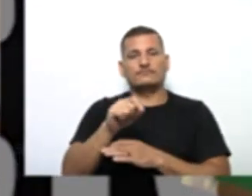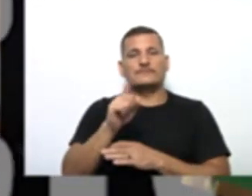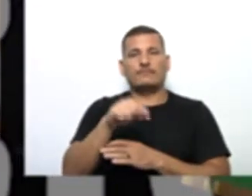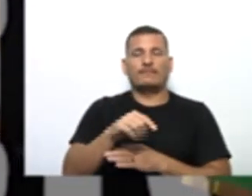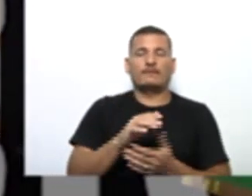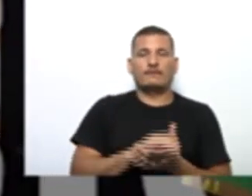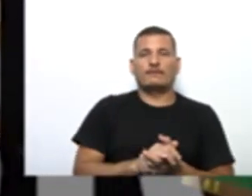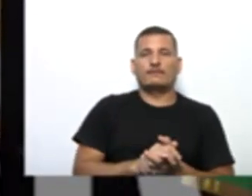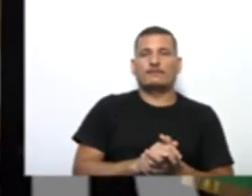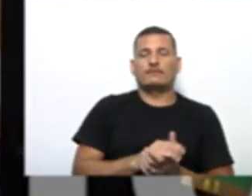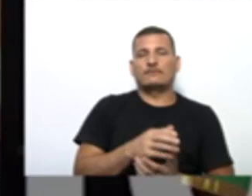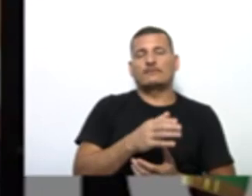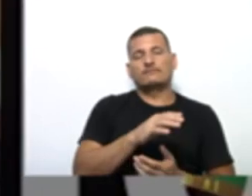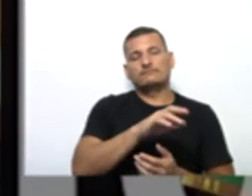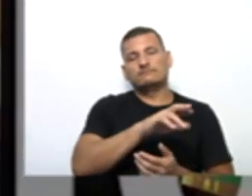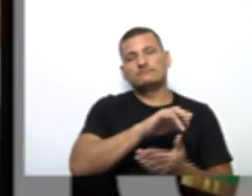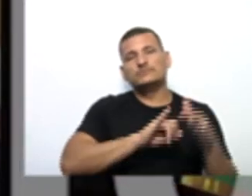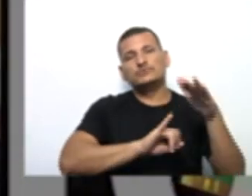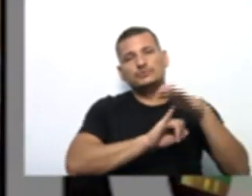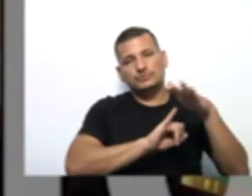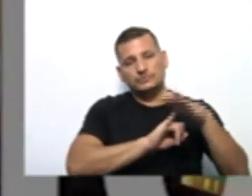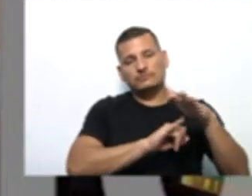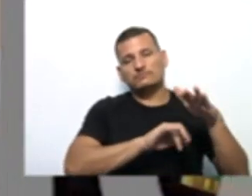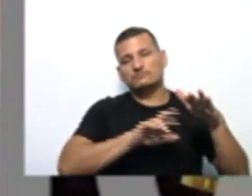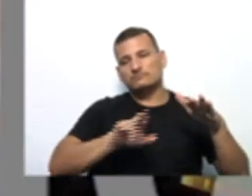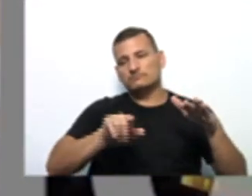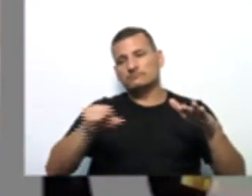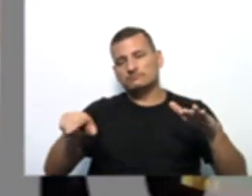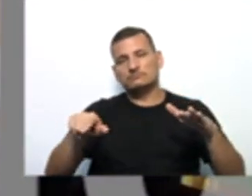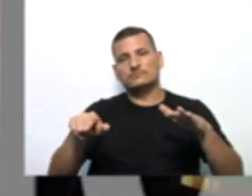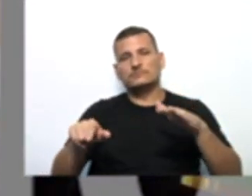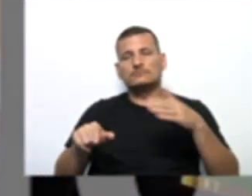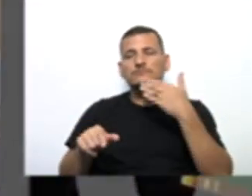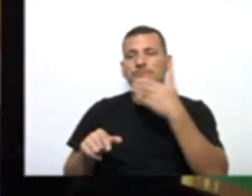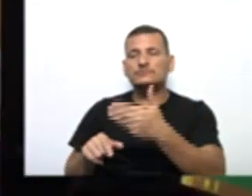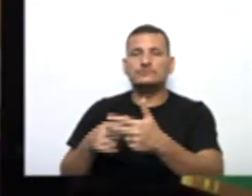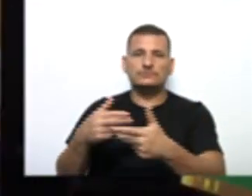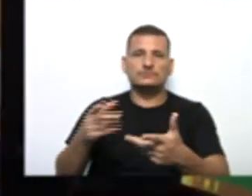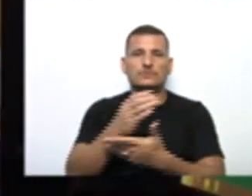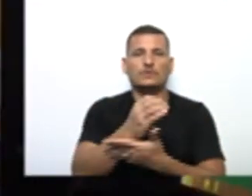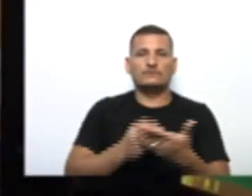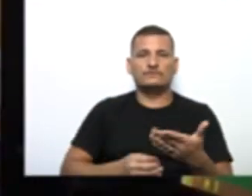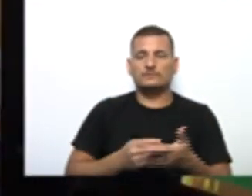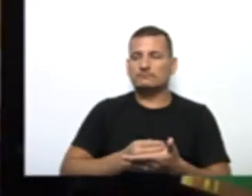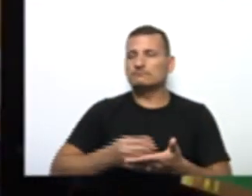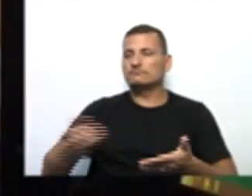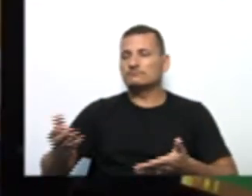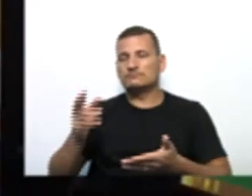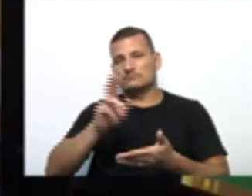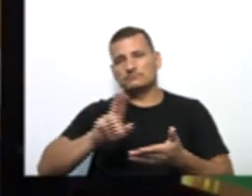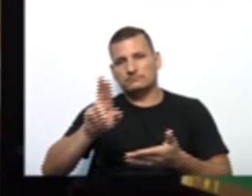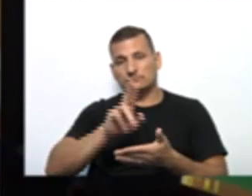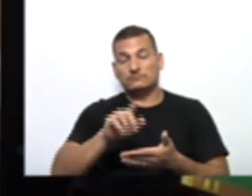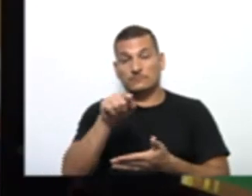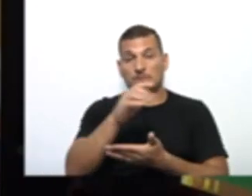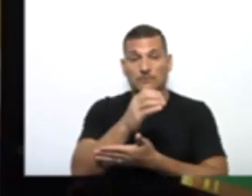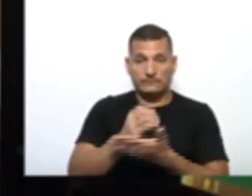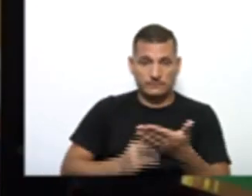ou solicitar algo de outro poder, de outro ente, e nós usamos o ofício. O ofício ele